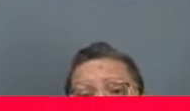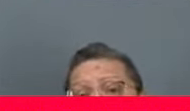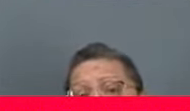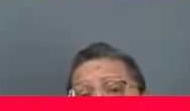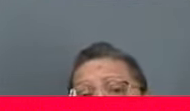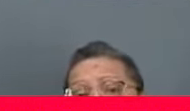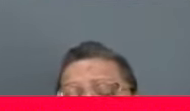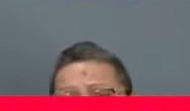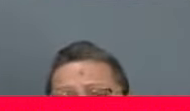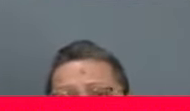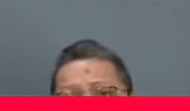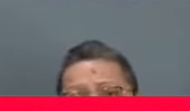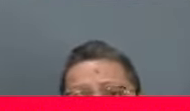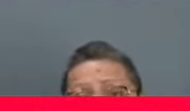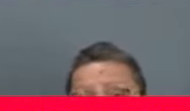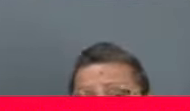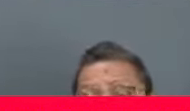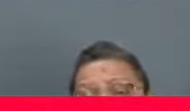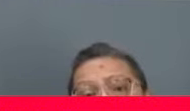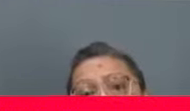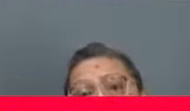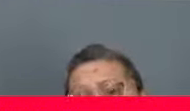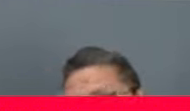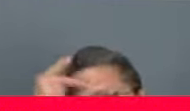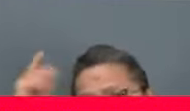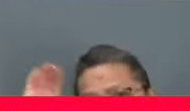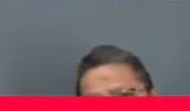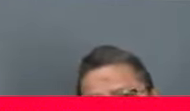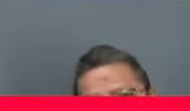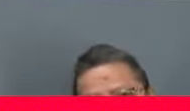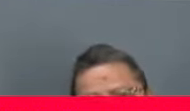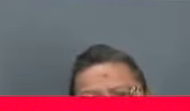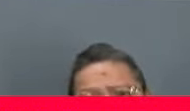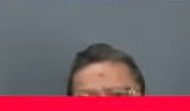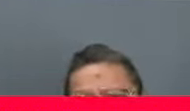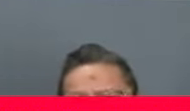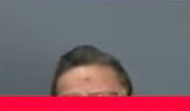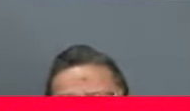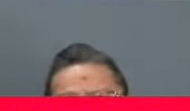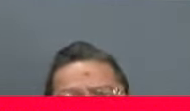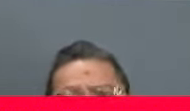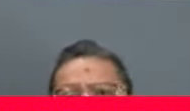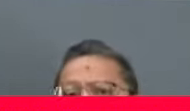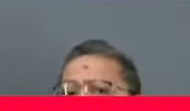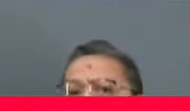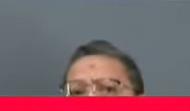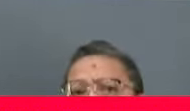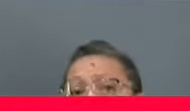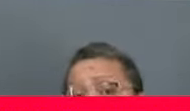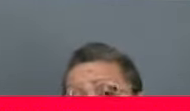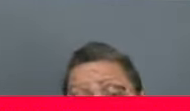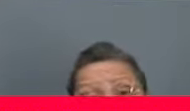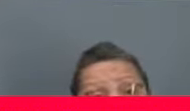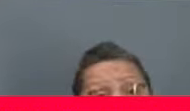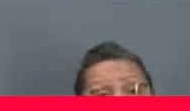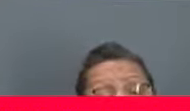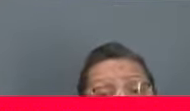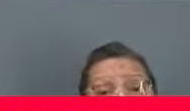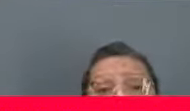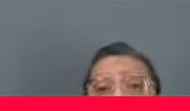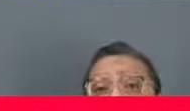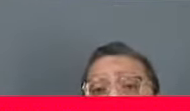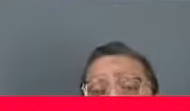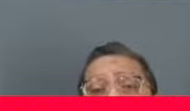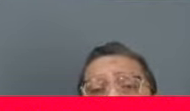têm arma liberada agora o cidadão ordeiro não que cumpre a lei se você não quer ter acesso a uma arma tudo bem é uma escolha sua